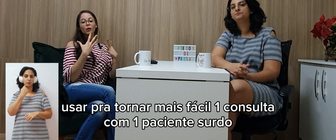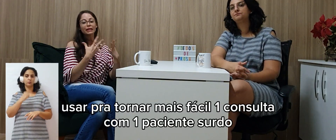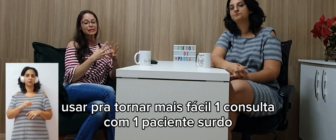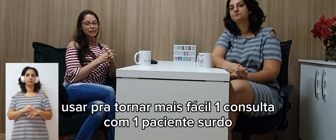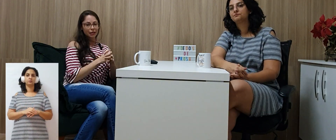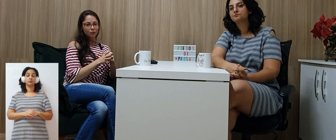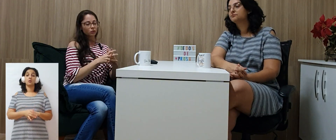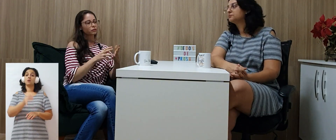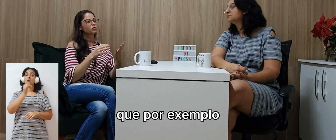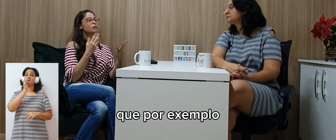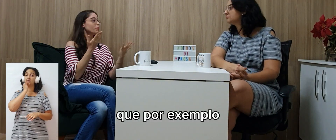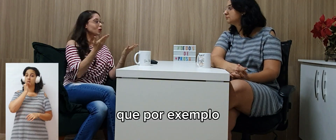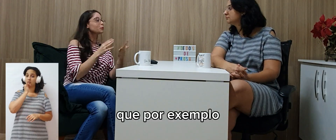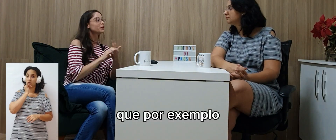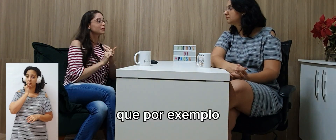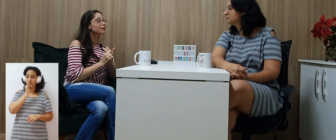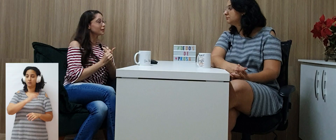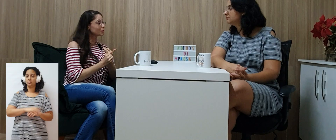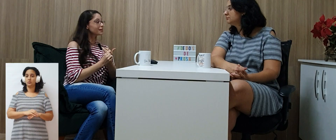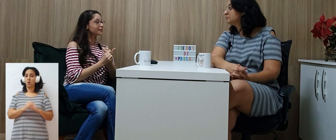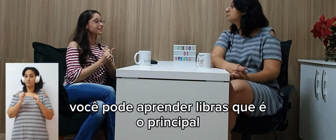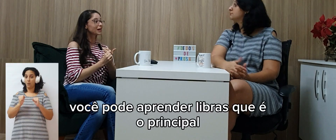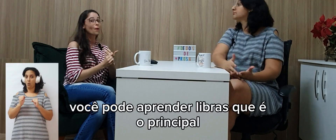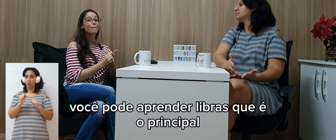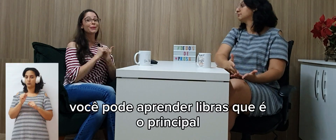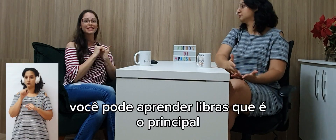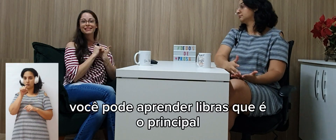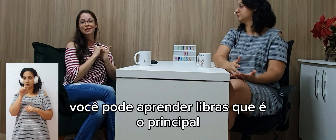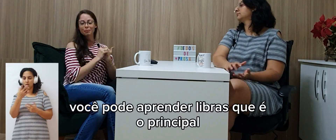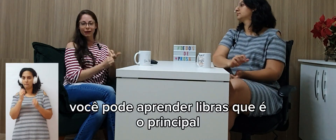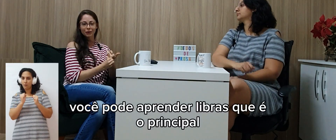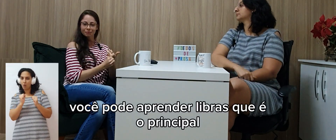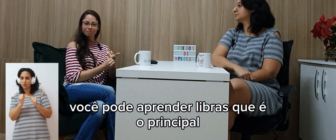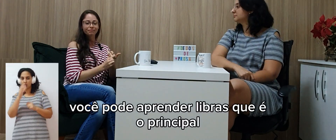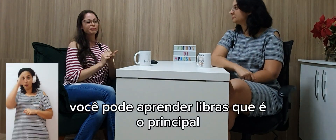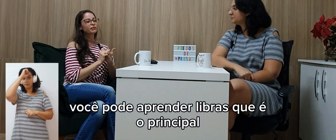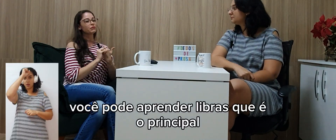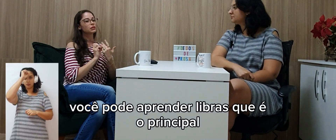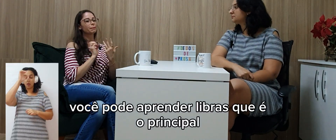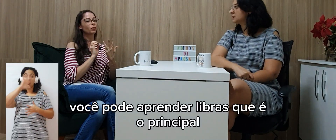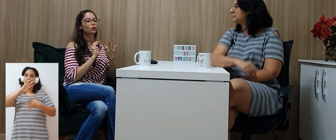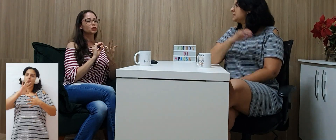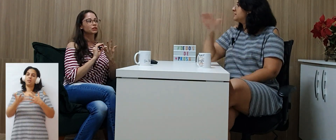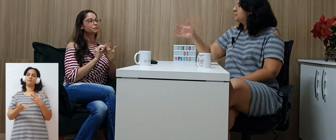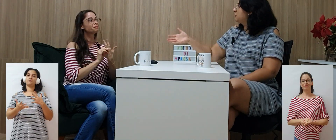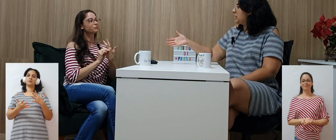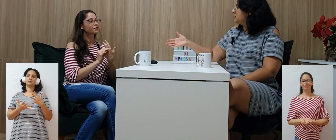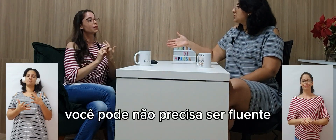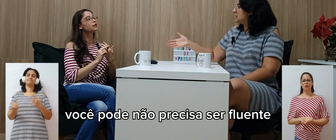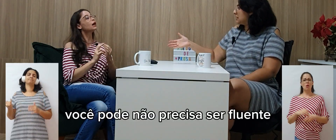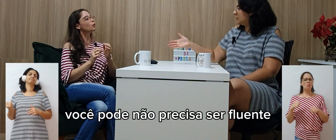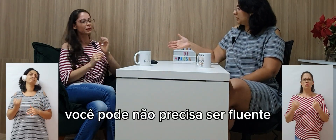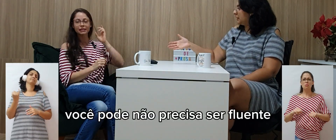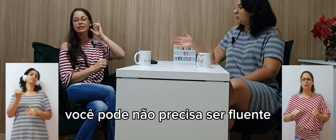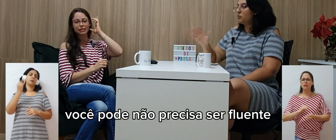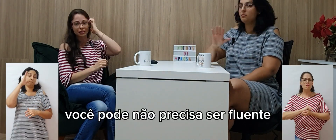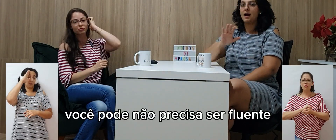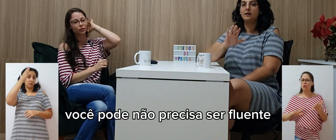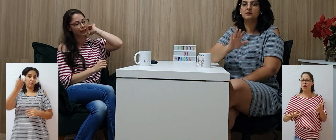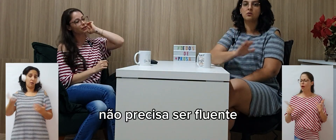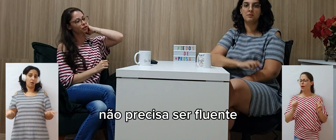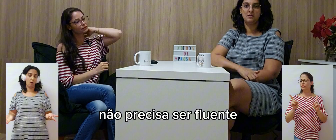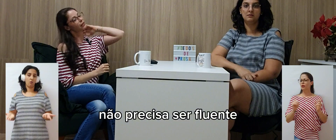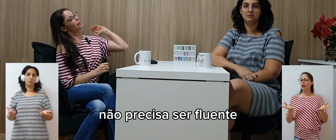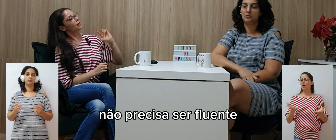Que, por exemplo, você pode aprender Libras, que é o principal. Você pode... Não precisa ser fluente, não né? precisa